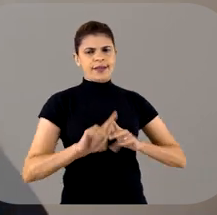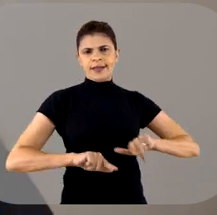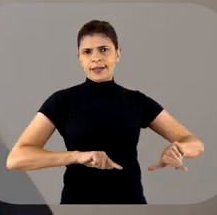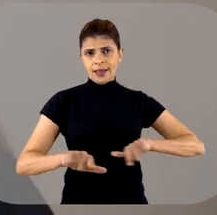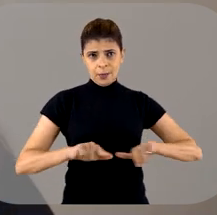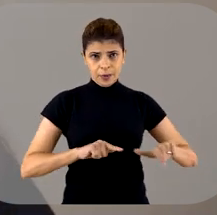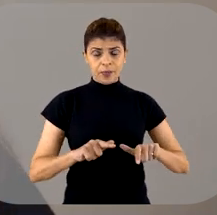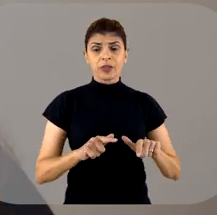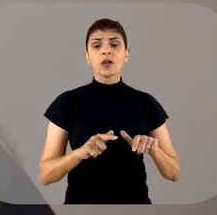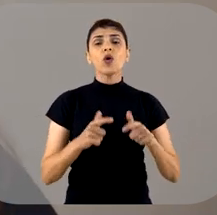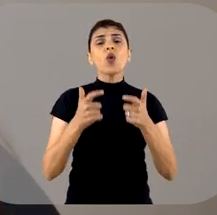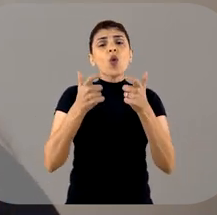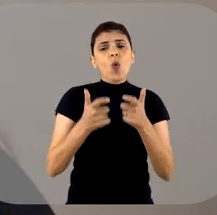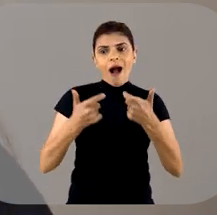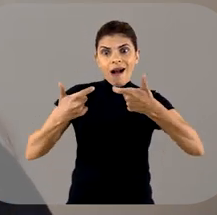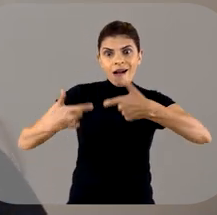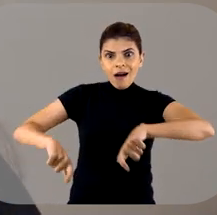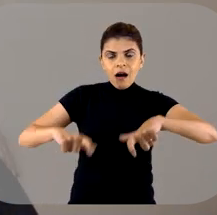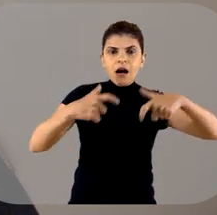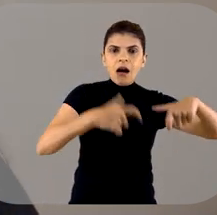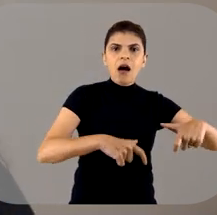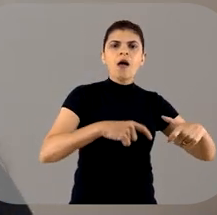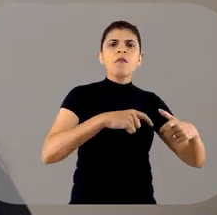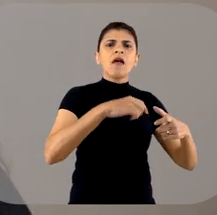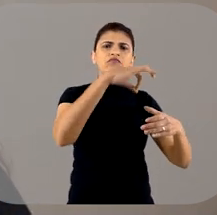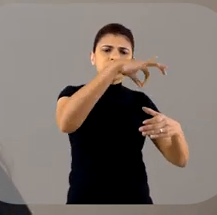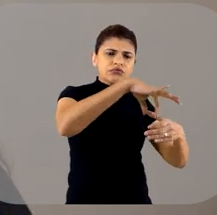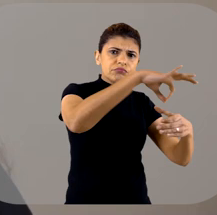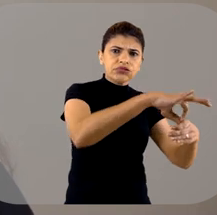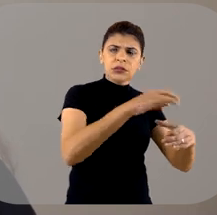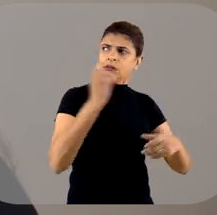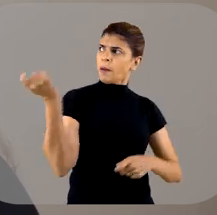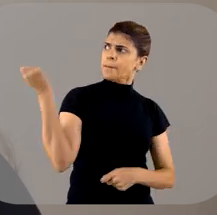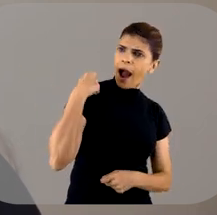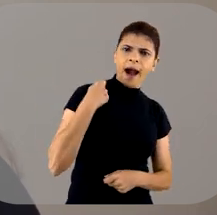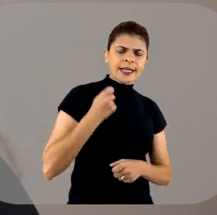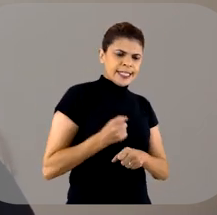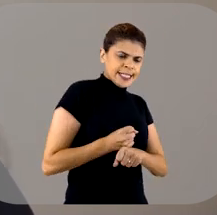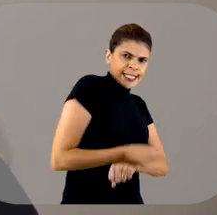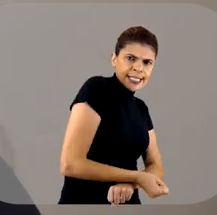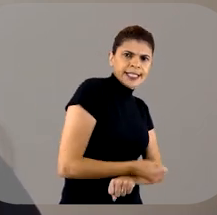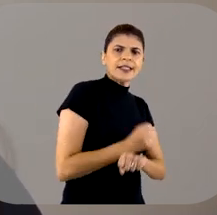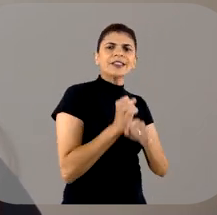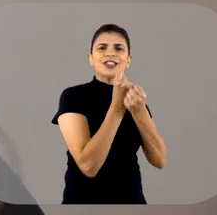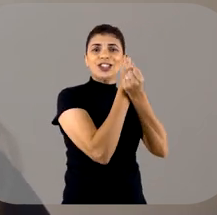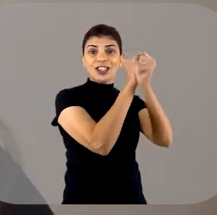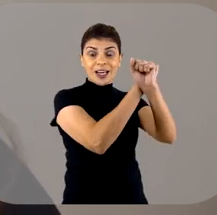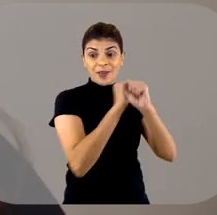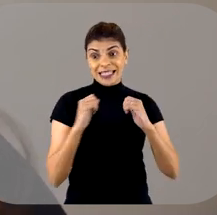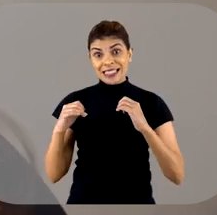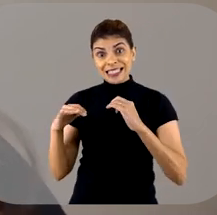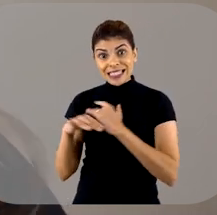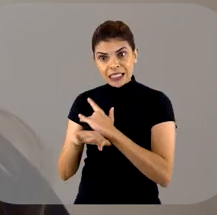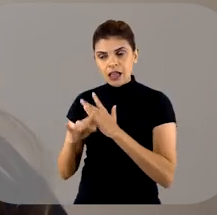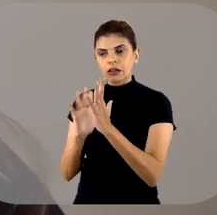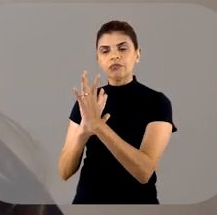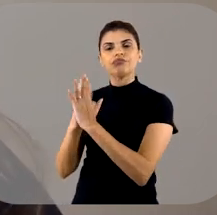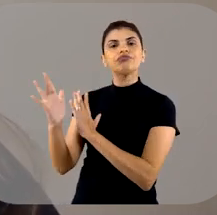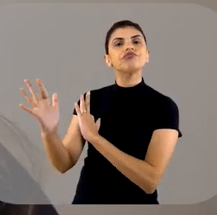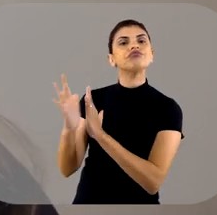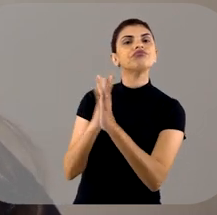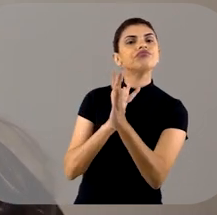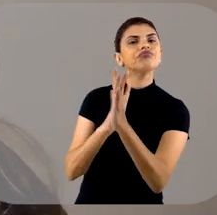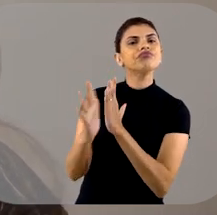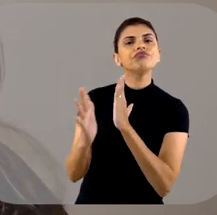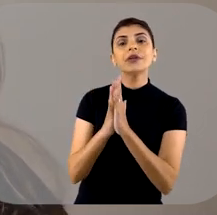né? Os campos, eles produziam a base do trabalho escravo. E a cidade, ela se